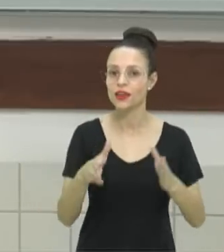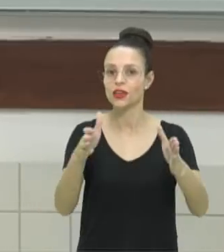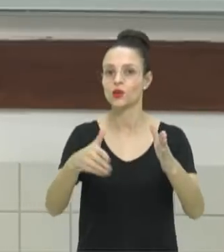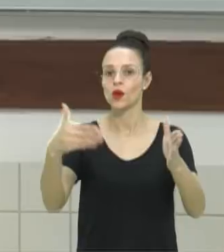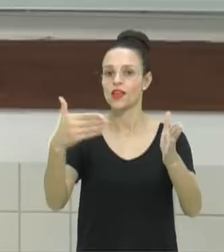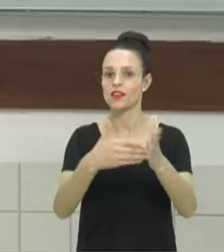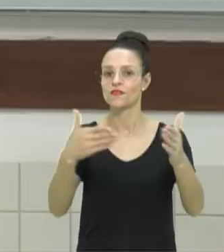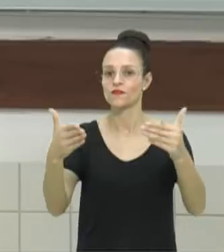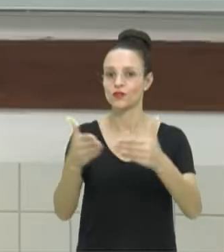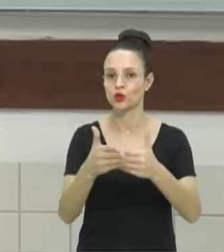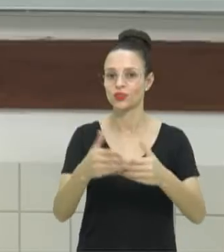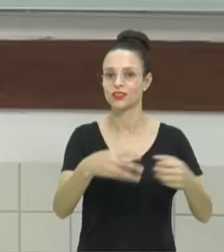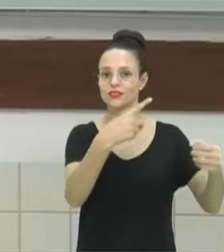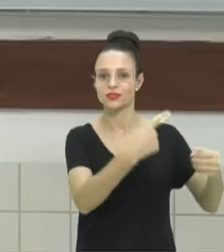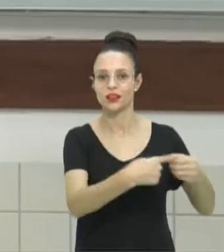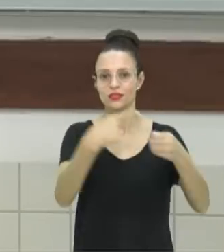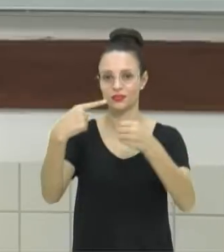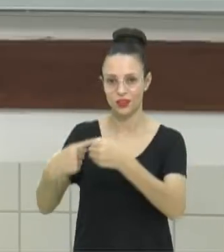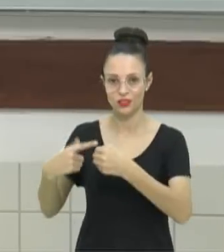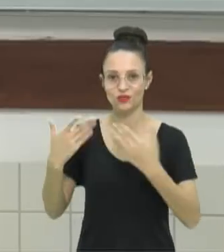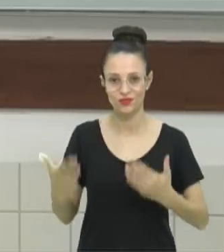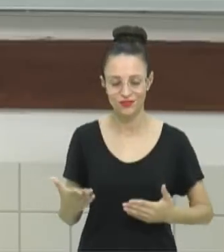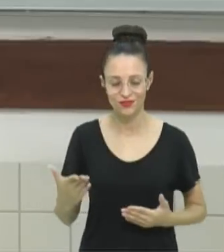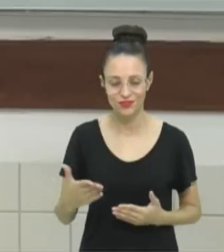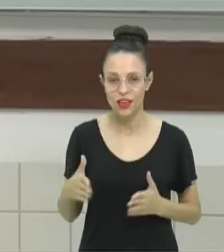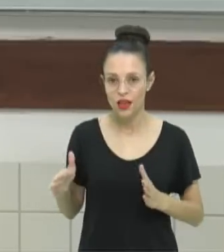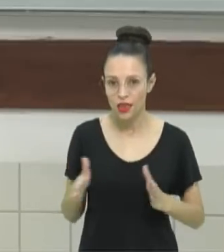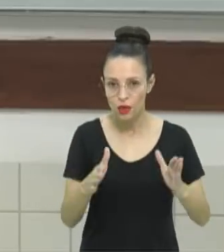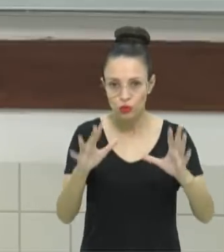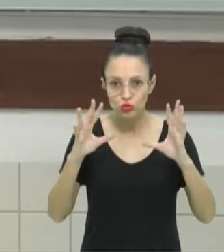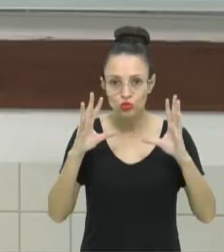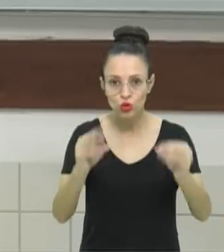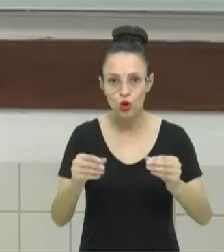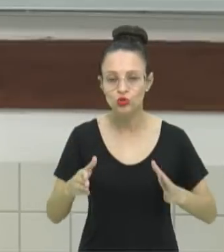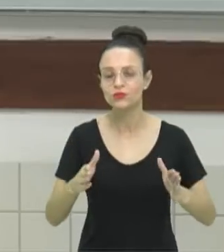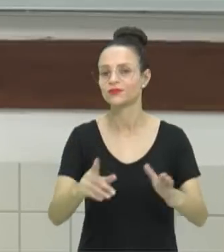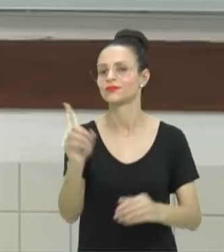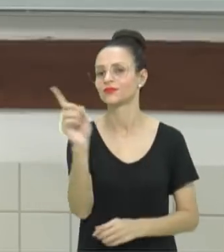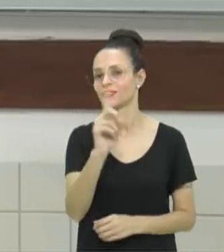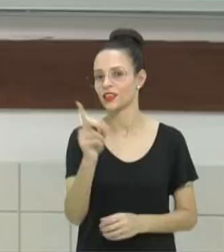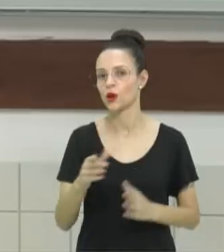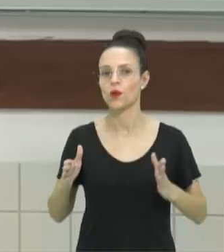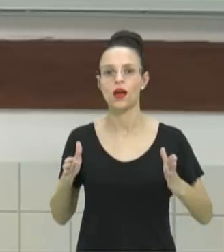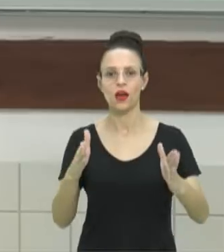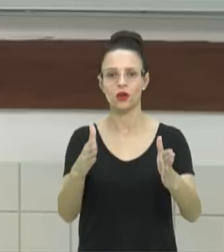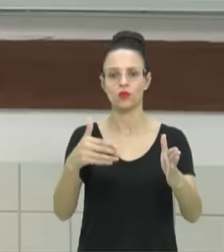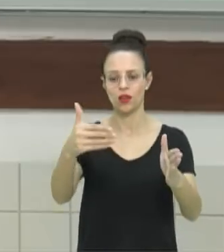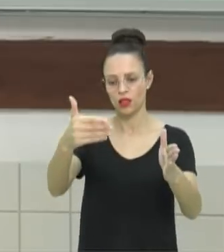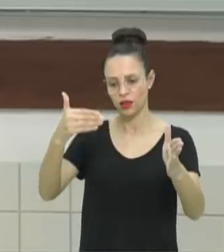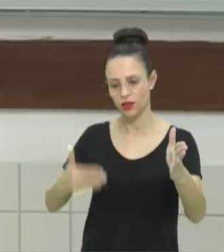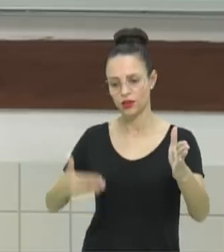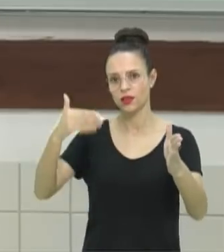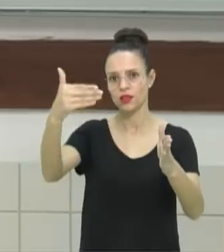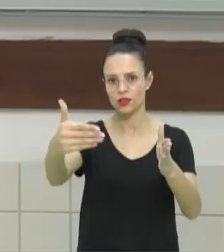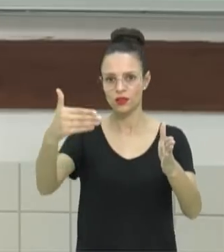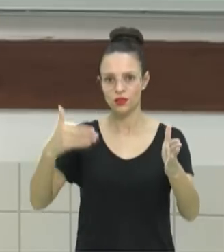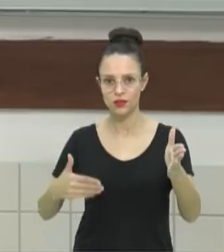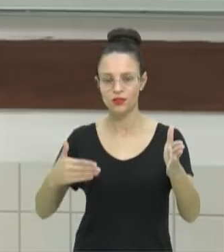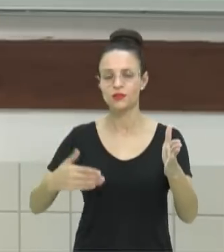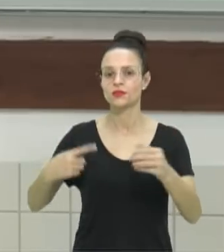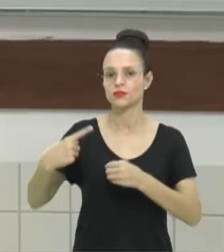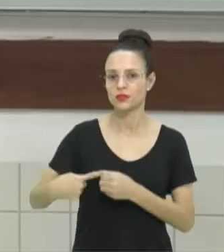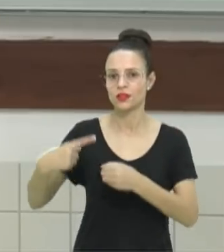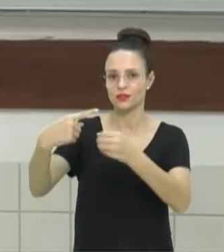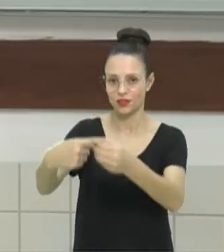faz fronteira. Entende? É o rio inteiro que faz fronteira, gente? Não, é ali, mas ele estava falando do rio inteiro. Ele disse,